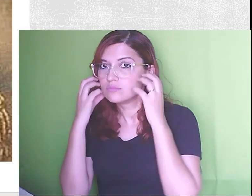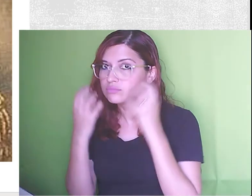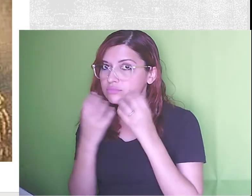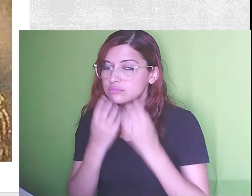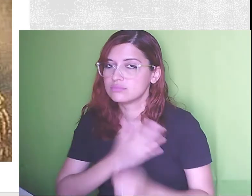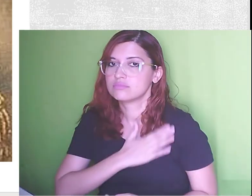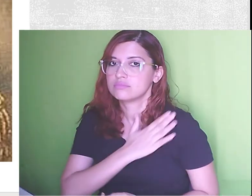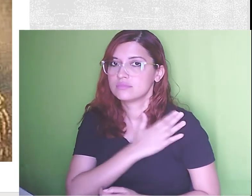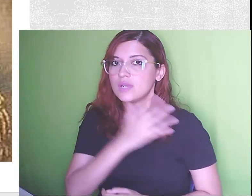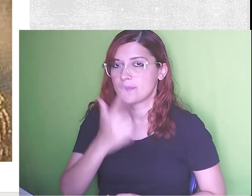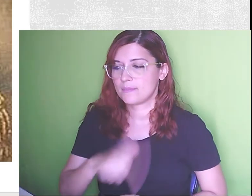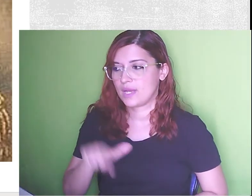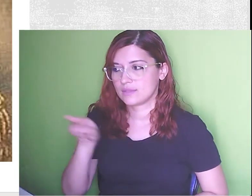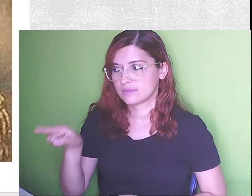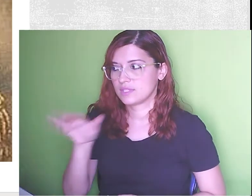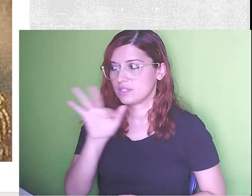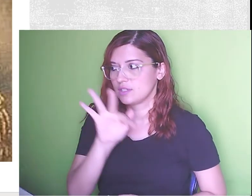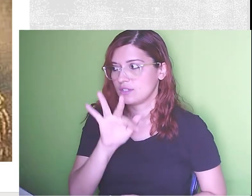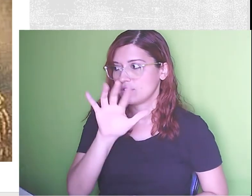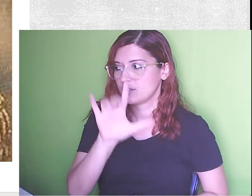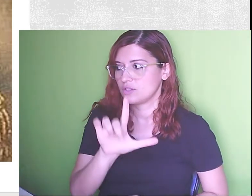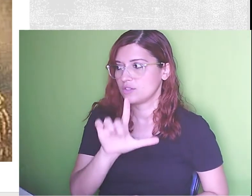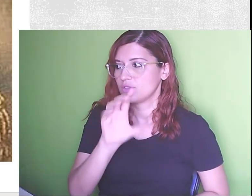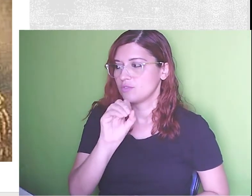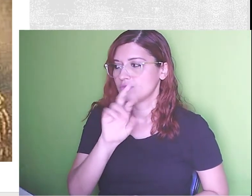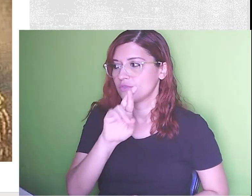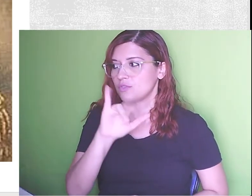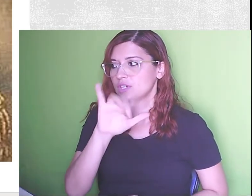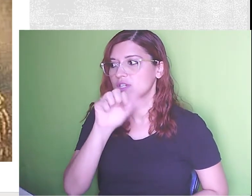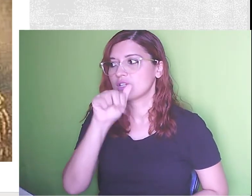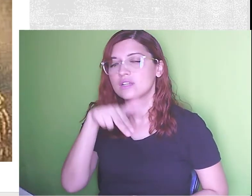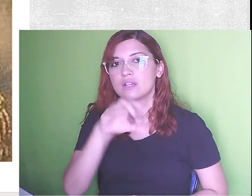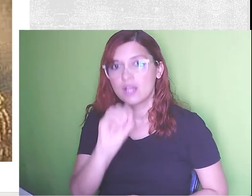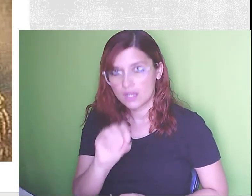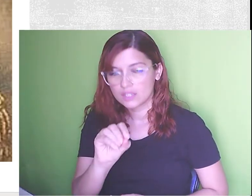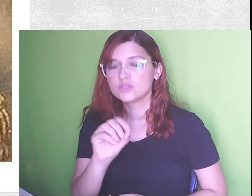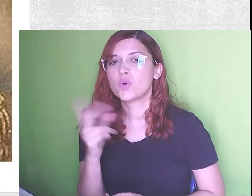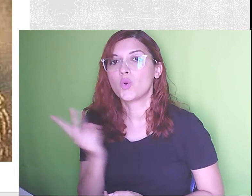de guerras. E tanto ele quanto Marechal Deodoro